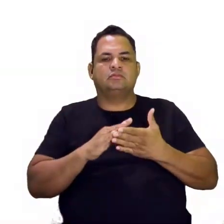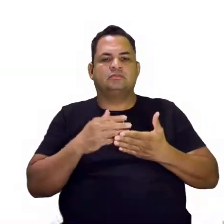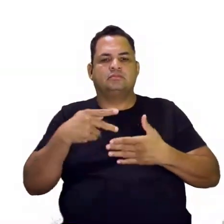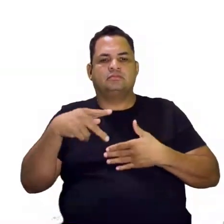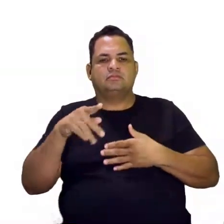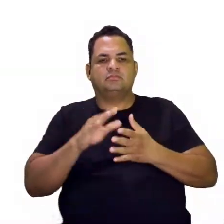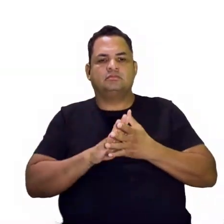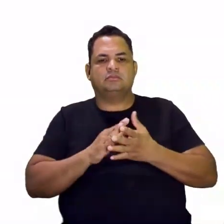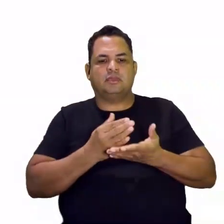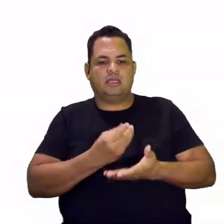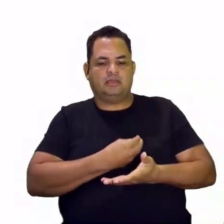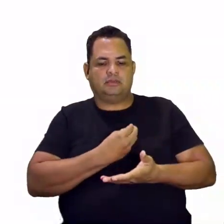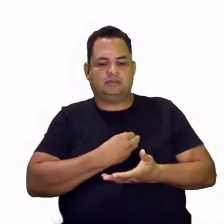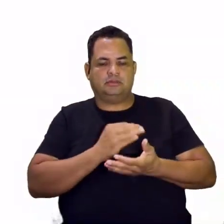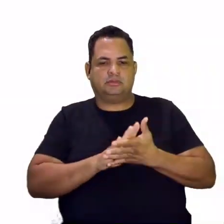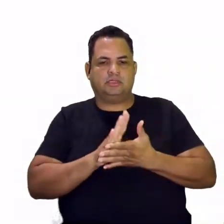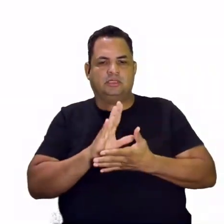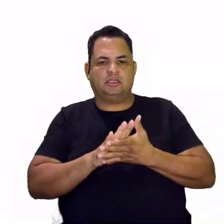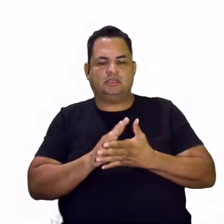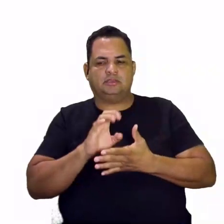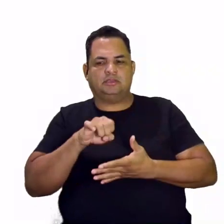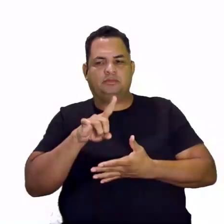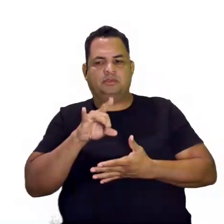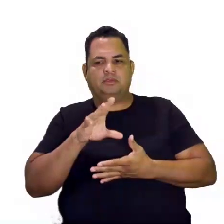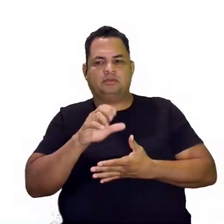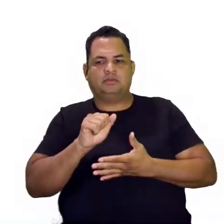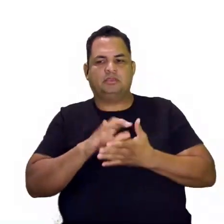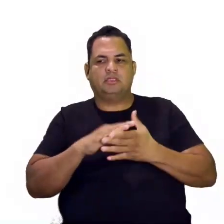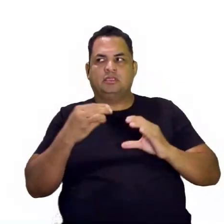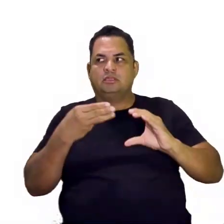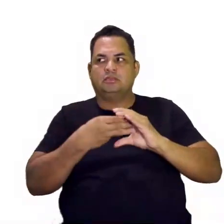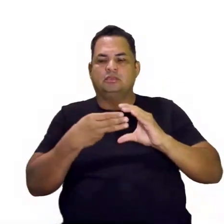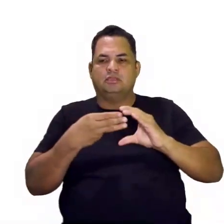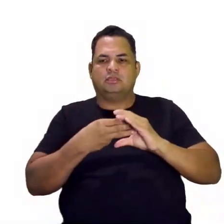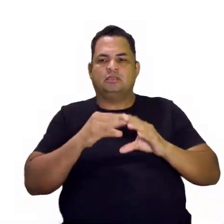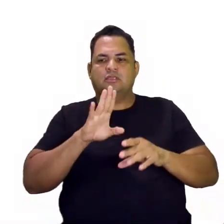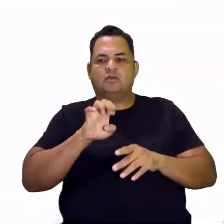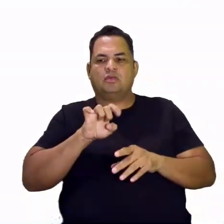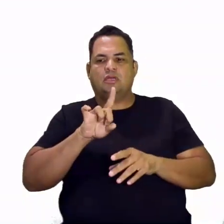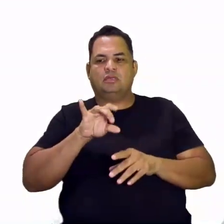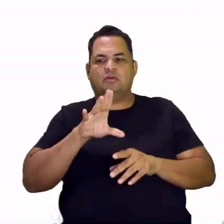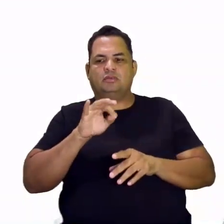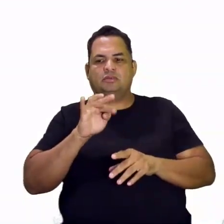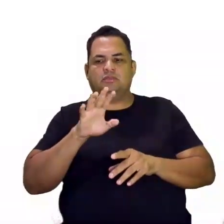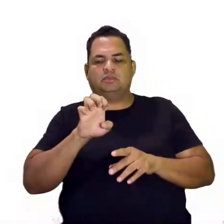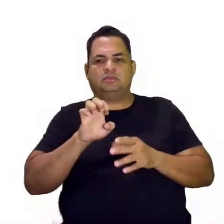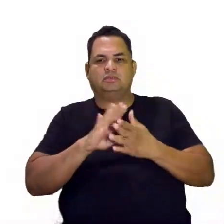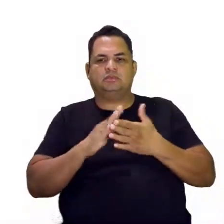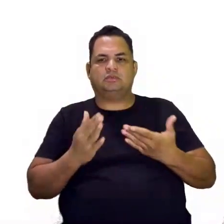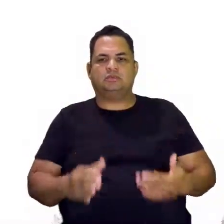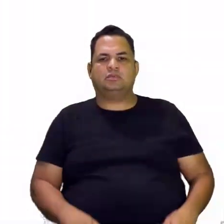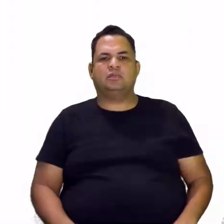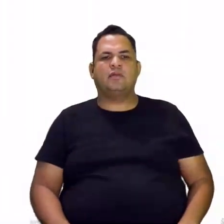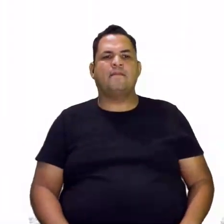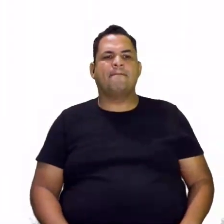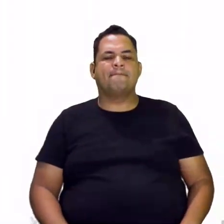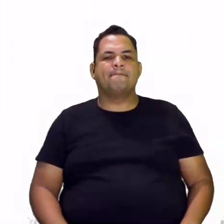para o organismo que está em simbiose com ele, que é a célula eucarionte, tá bom? Outro ponto